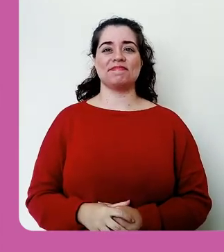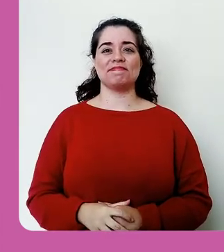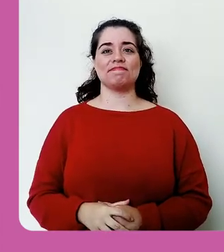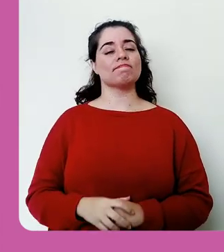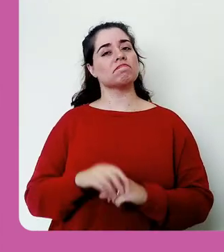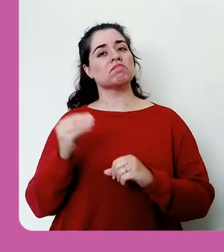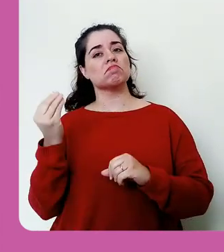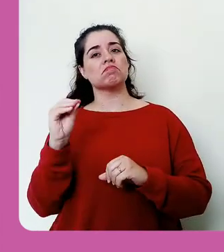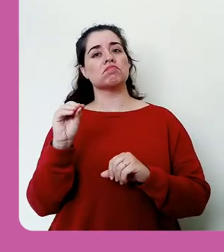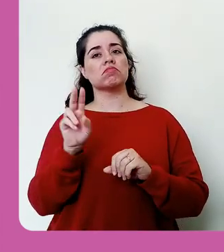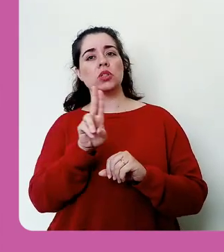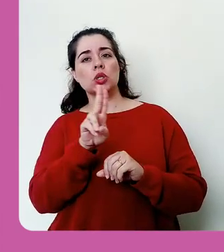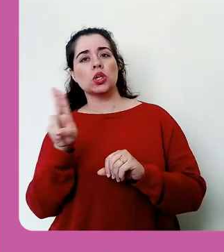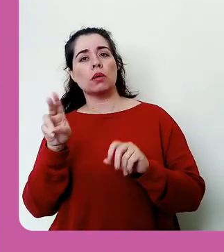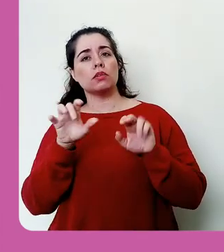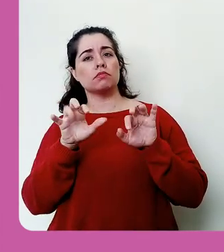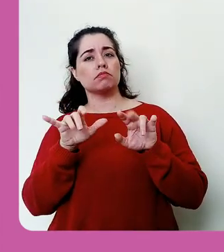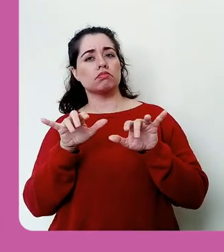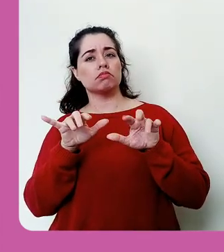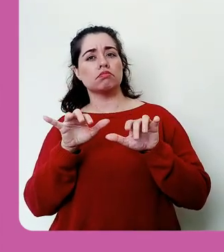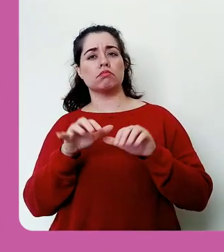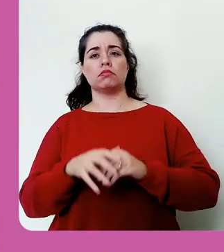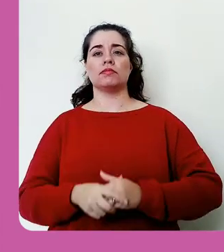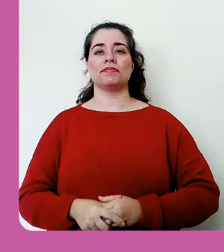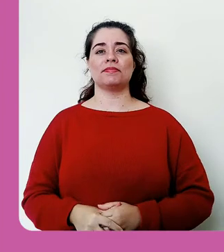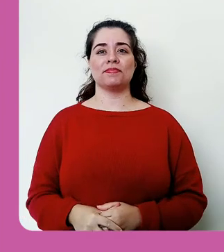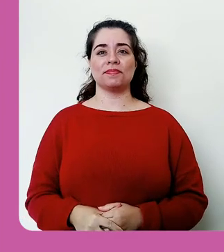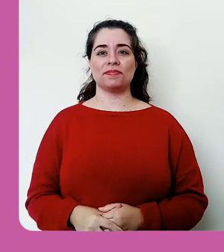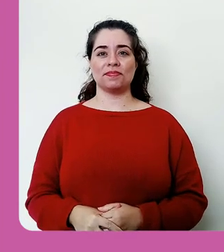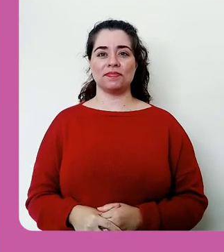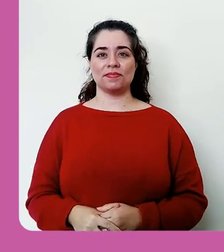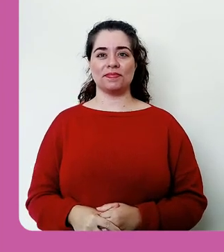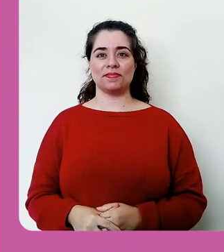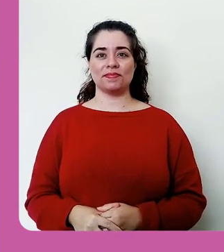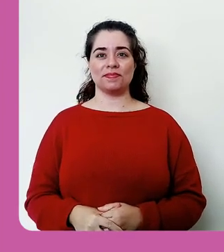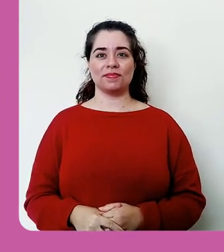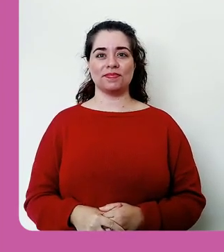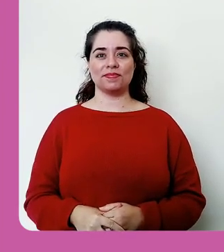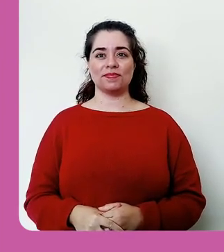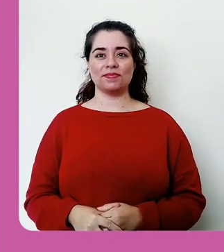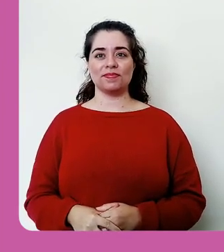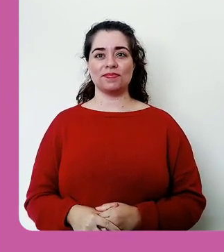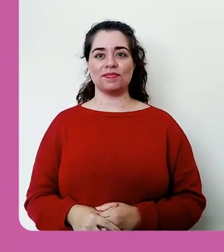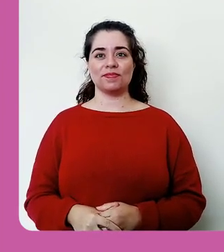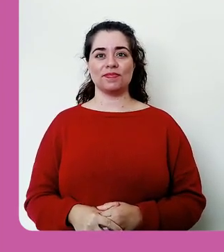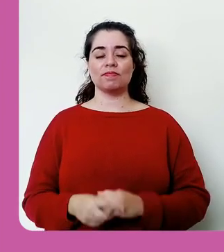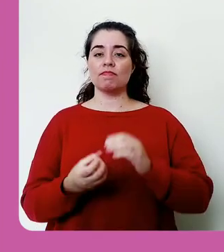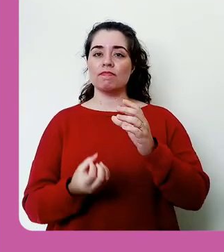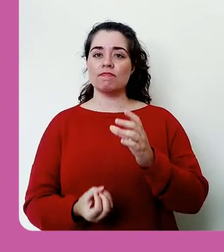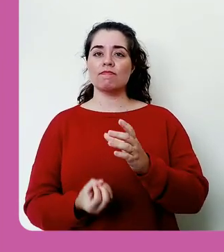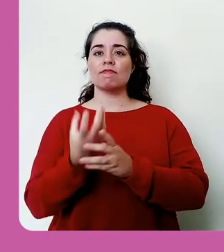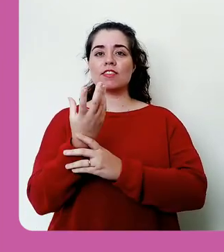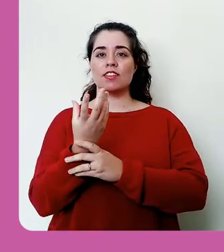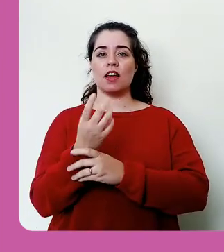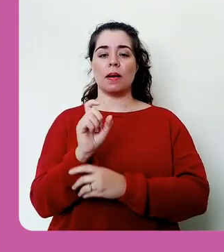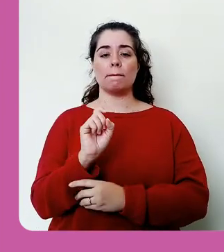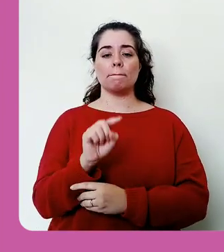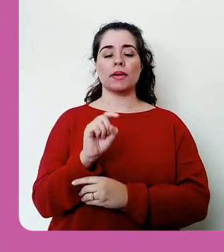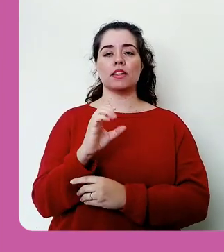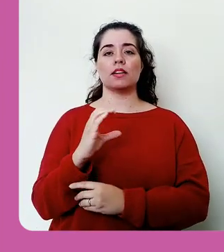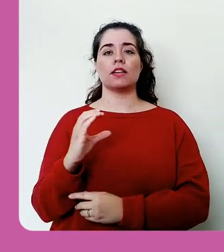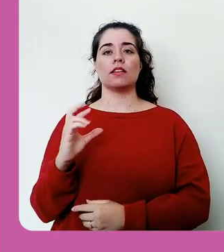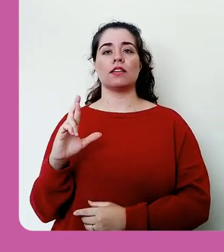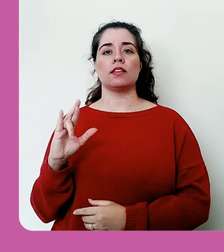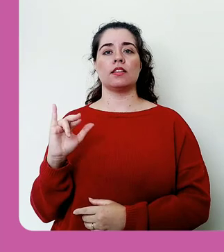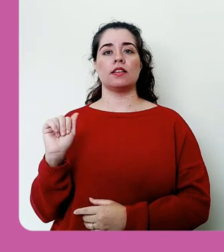professor e atribuir um nome a ela. Então, vou colocar Moodle Avançado e vou